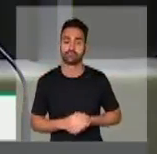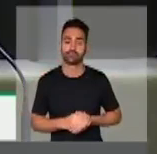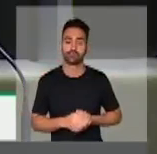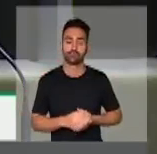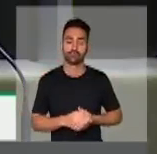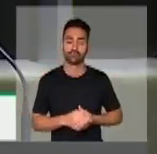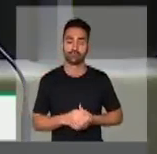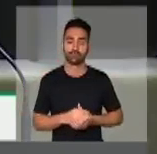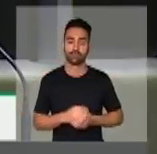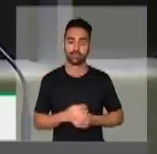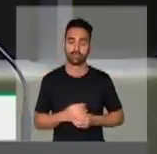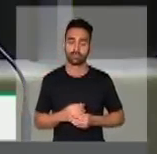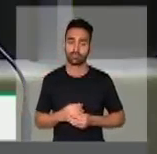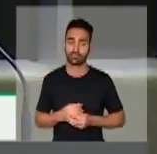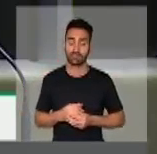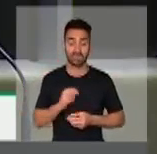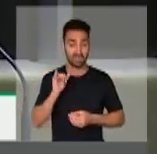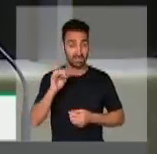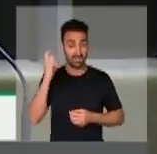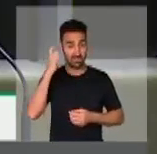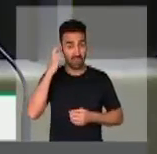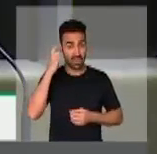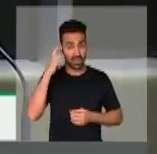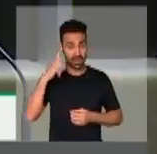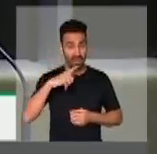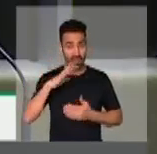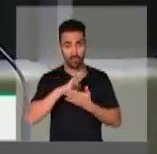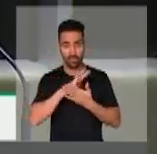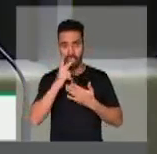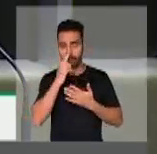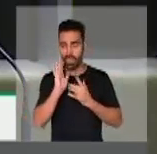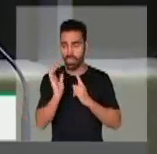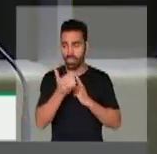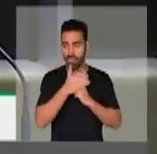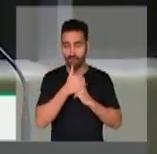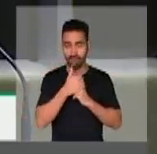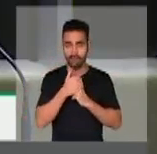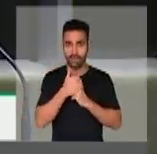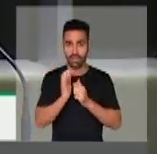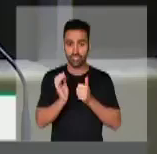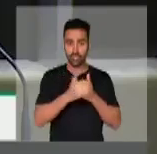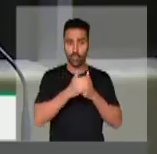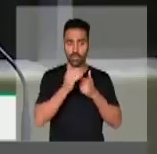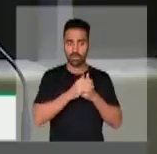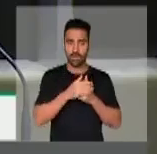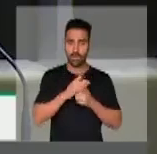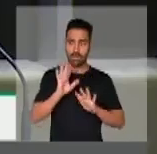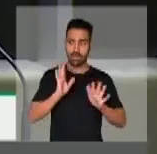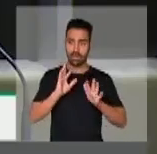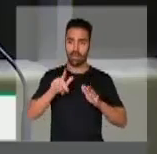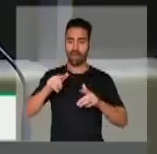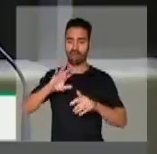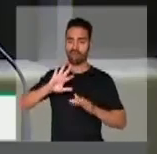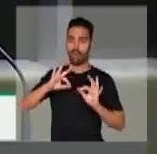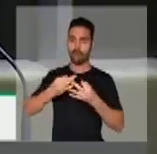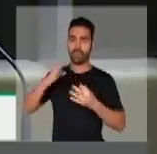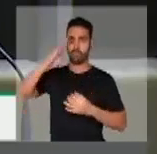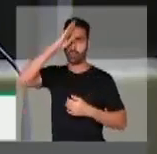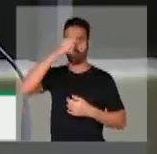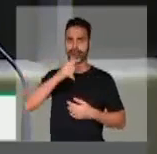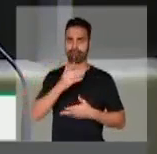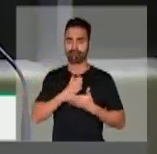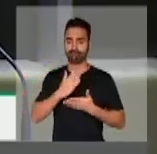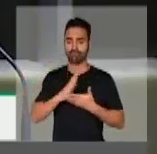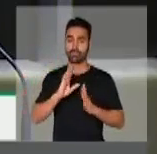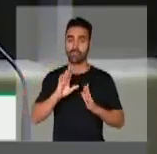se pense que há nisso alguma forma de blindagem, o motivo real da preocupação